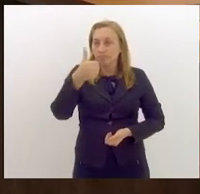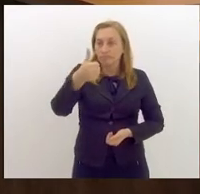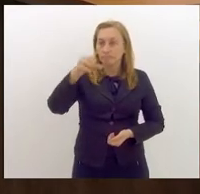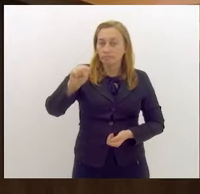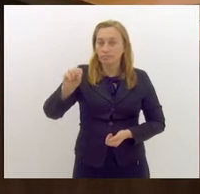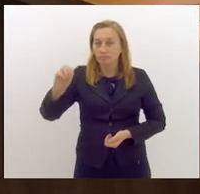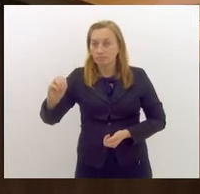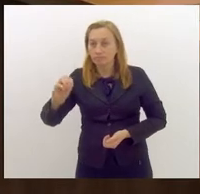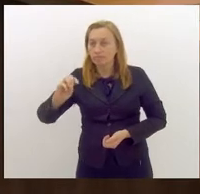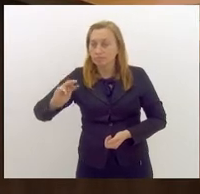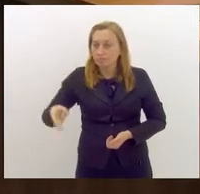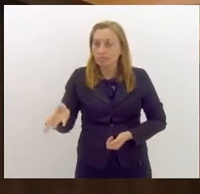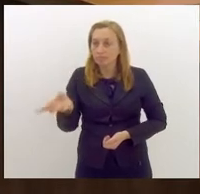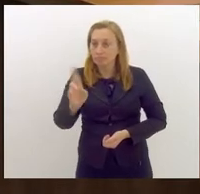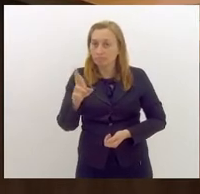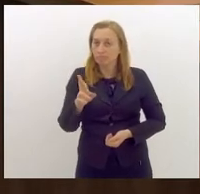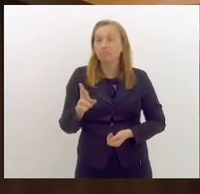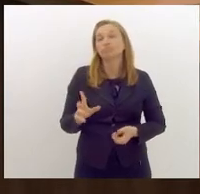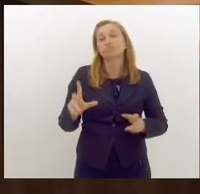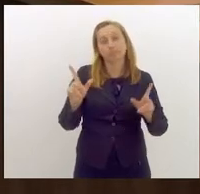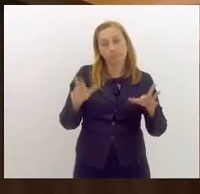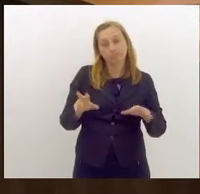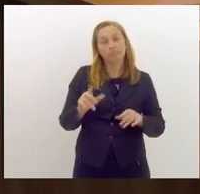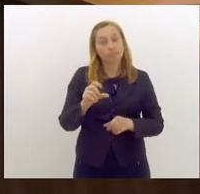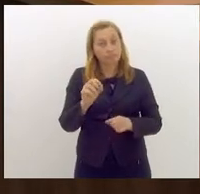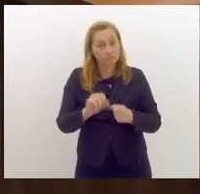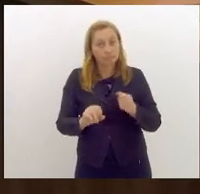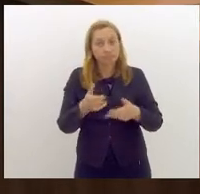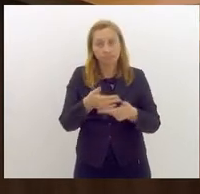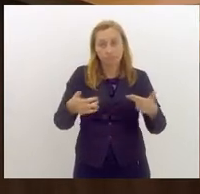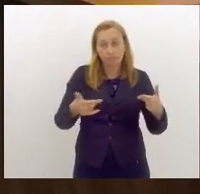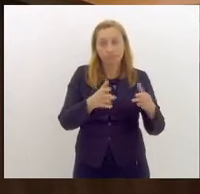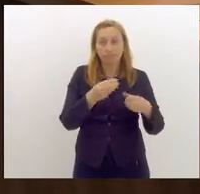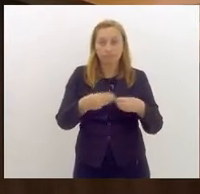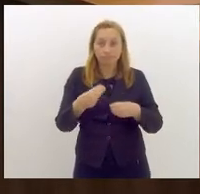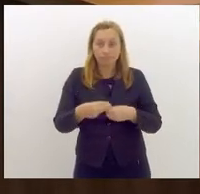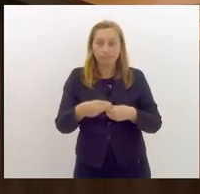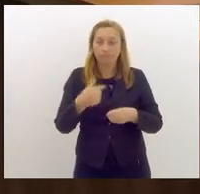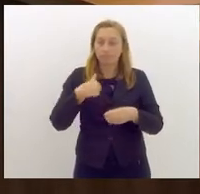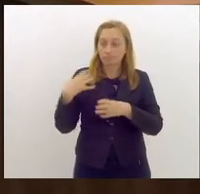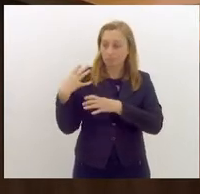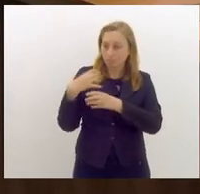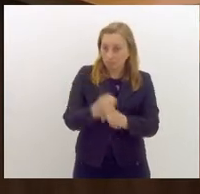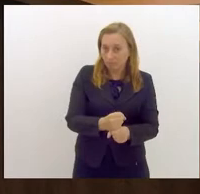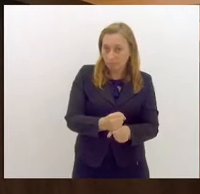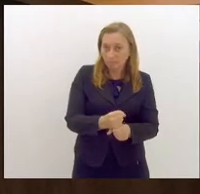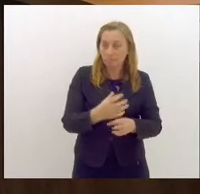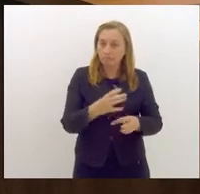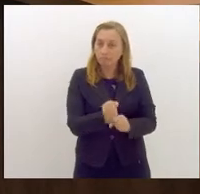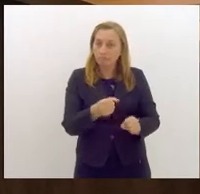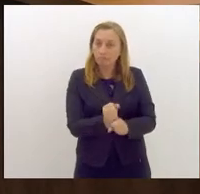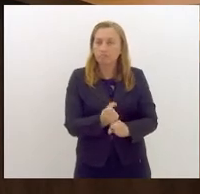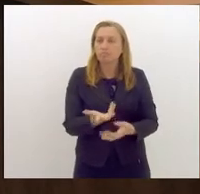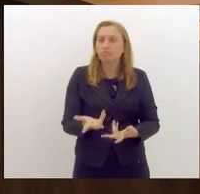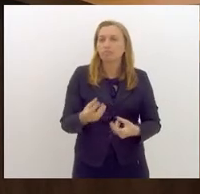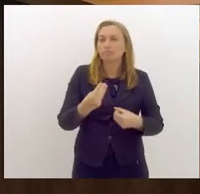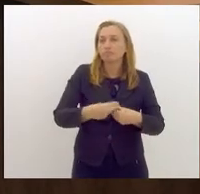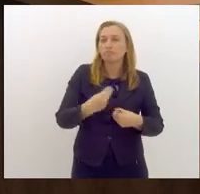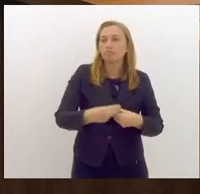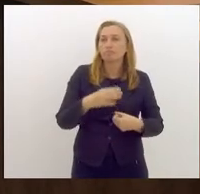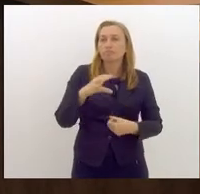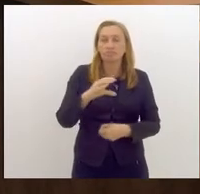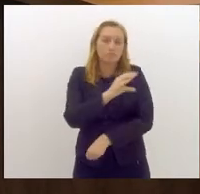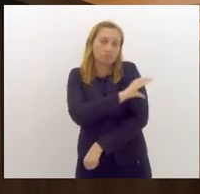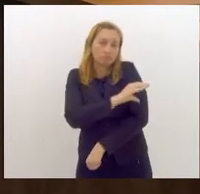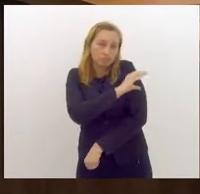isso é um dinheiro que faz muita diferença para muitos municípios eu tava fazendo um cálculo pegar por exemplo o município de Campos